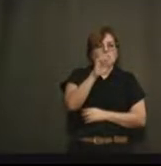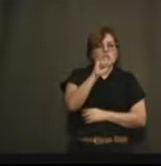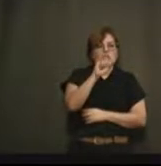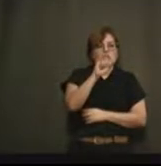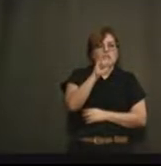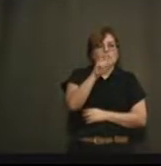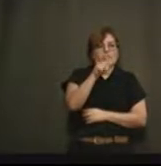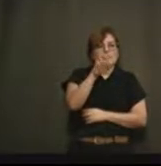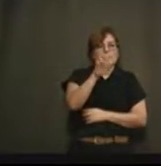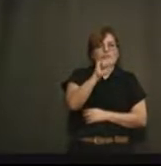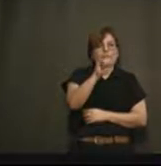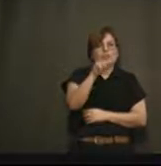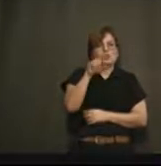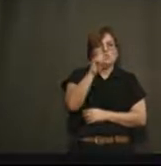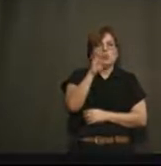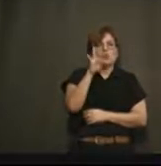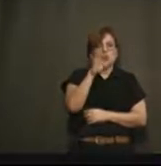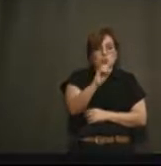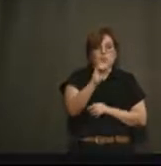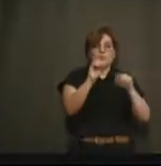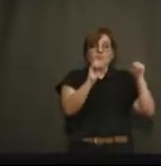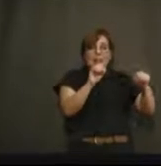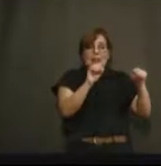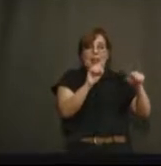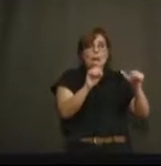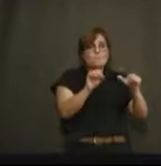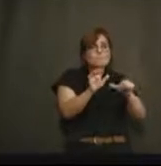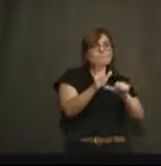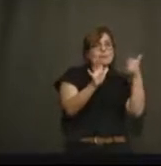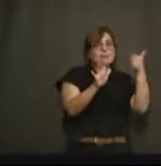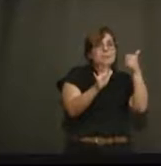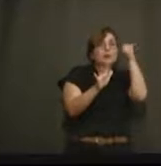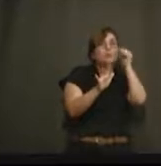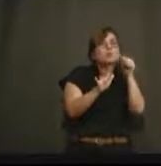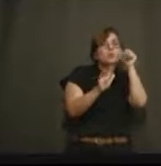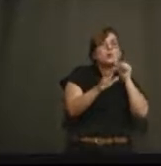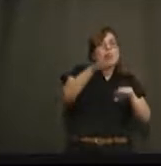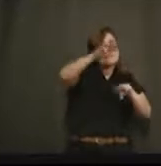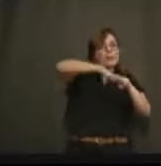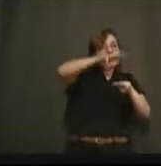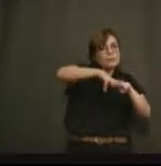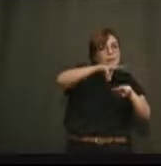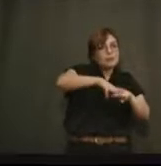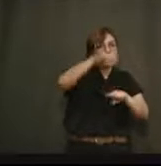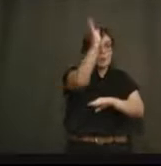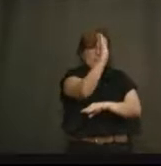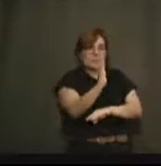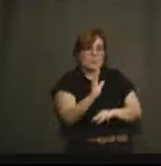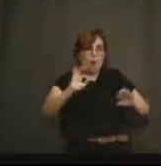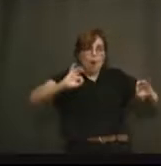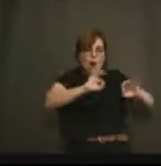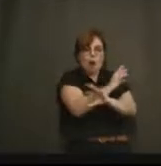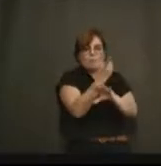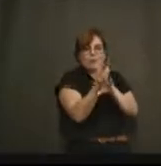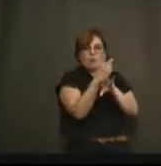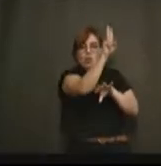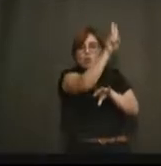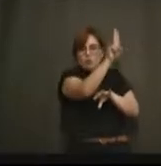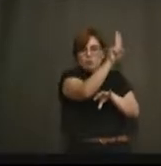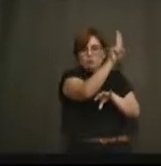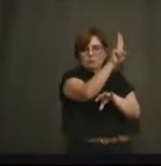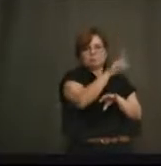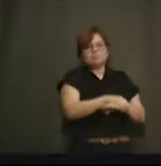foi, para quem não sabe, a primeira matemática brasileira a completar um doutorado. Eu não gosto de dizer assim, porque houve 3